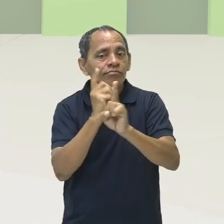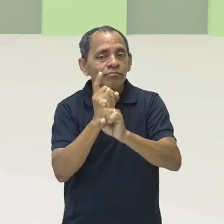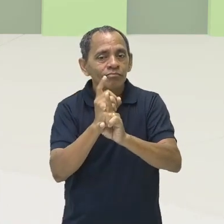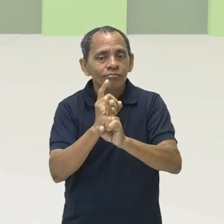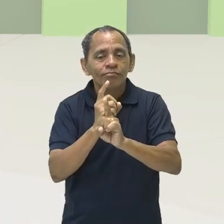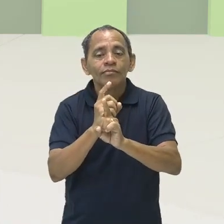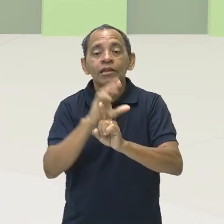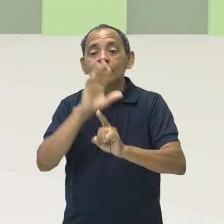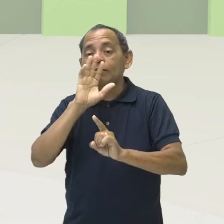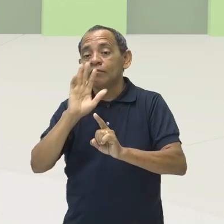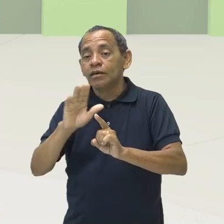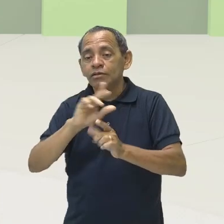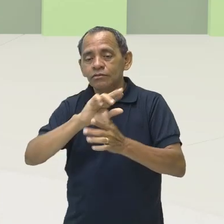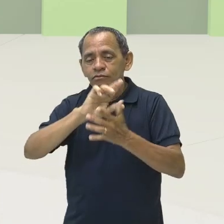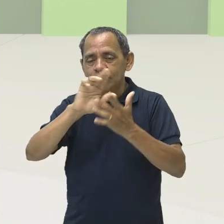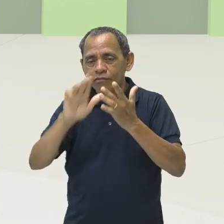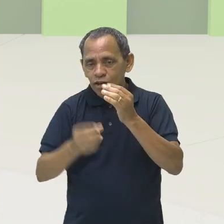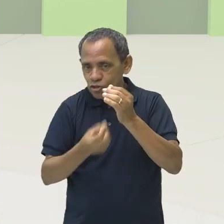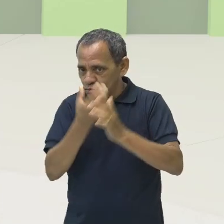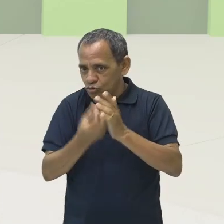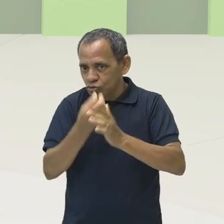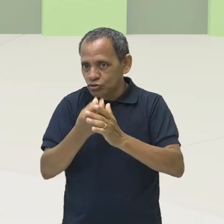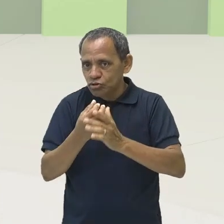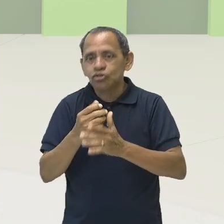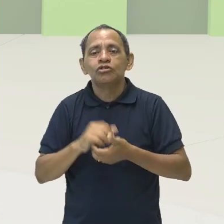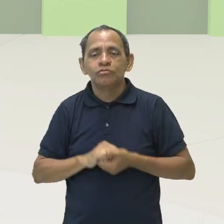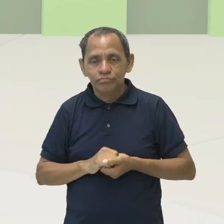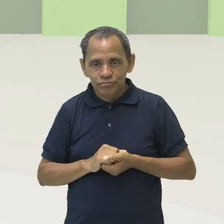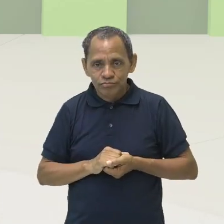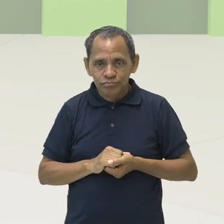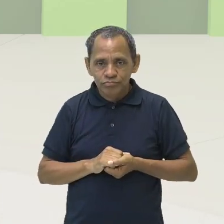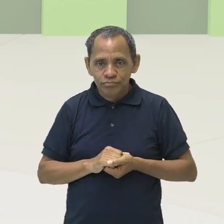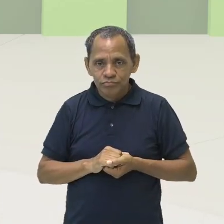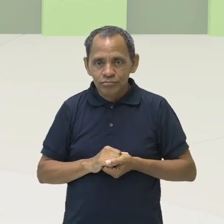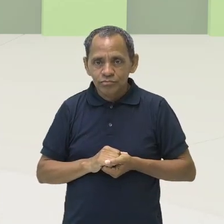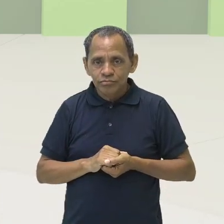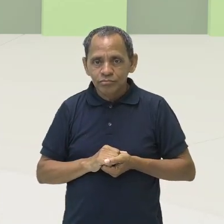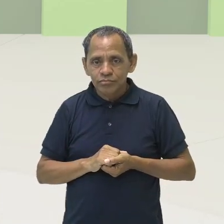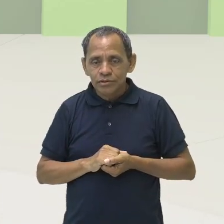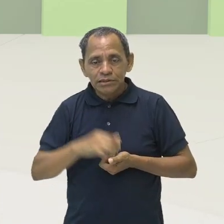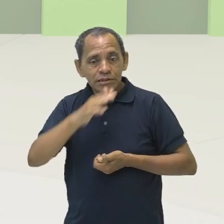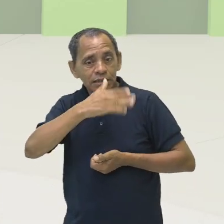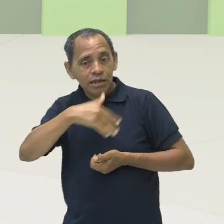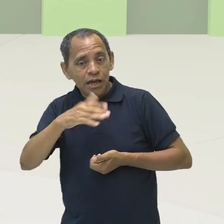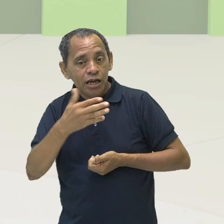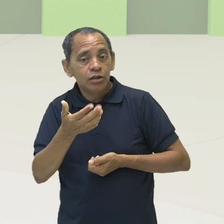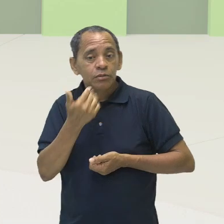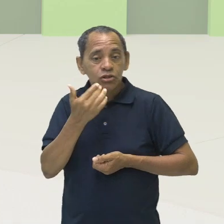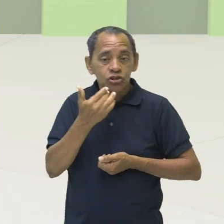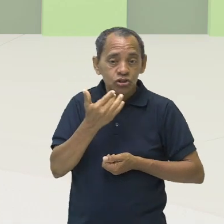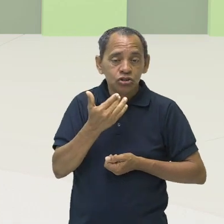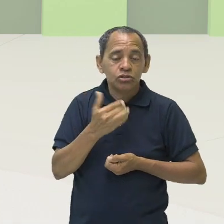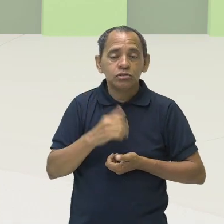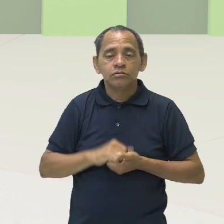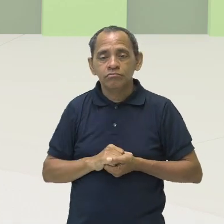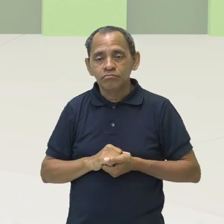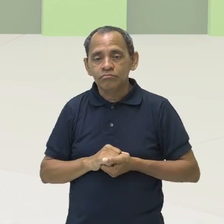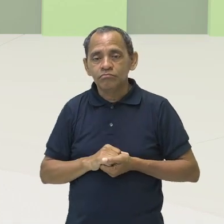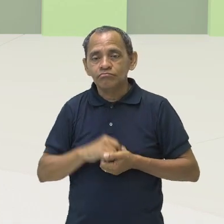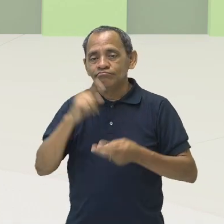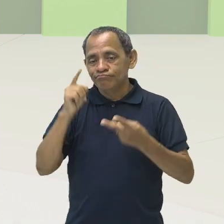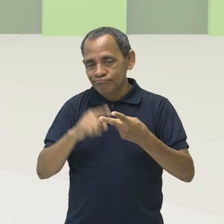muitos deles são produzidos em laboratórios, sejam eles na área alimentícia, sejam eles na área